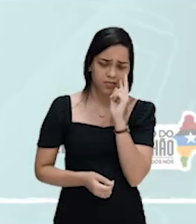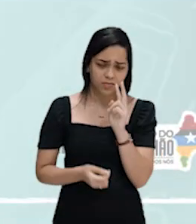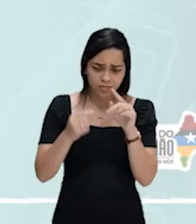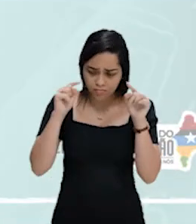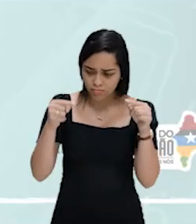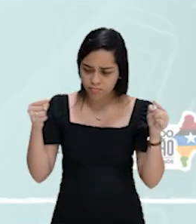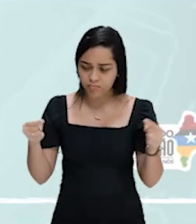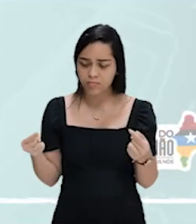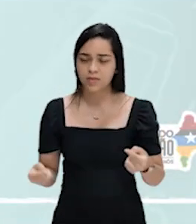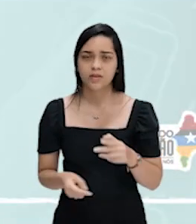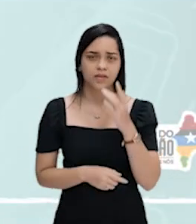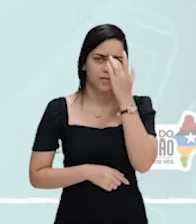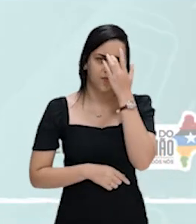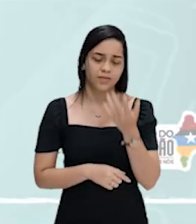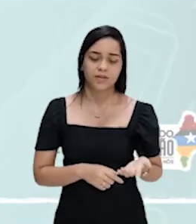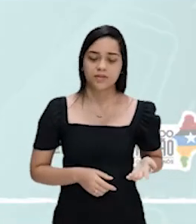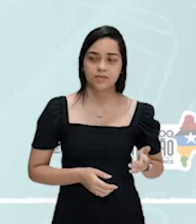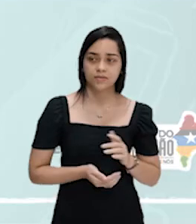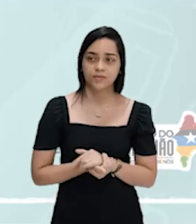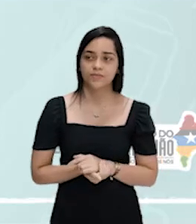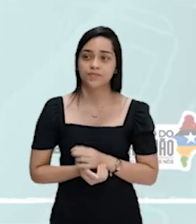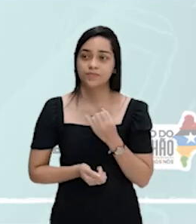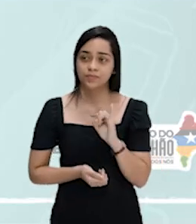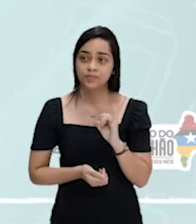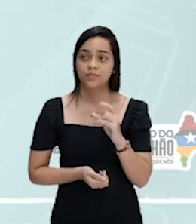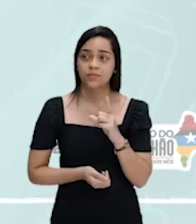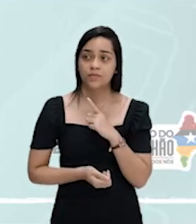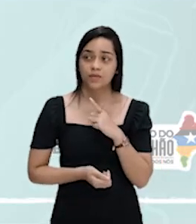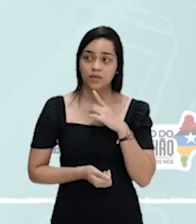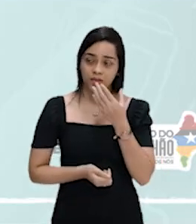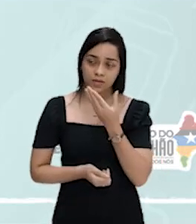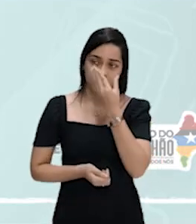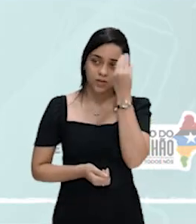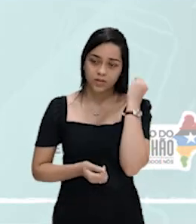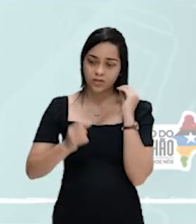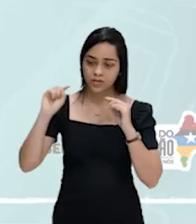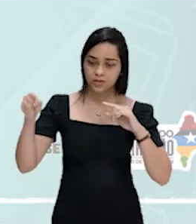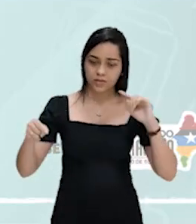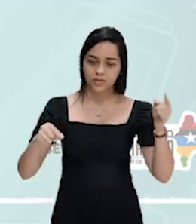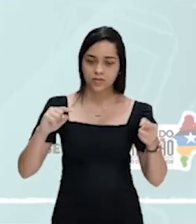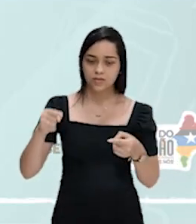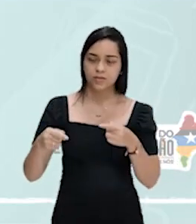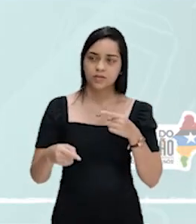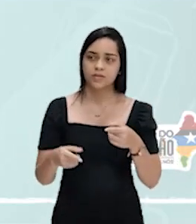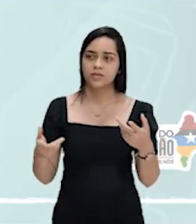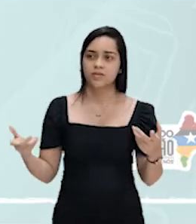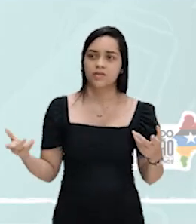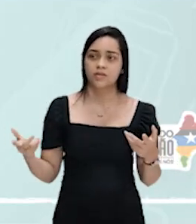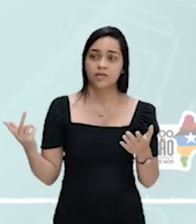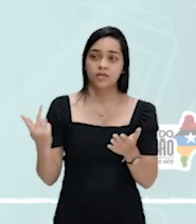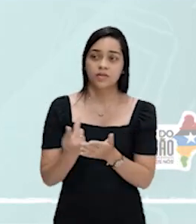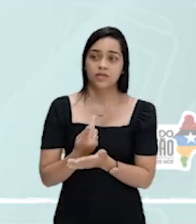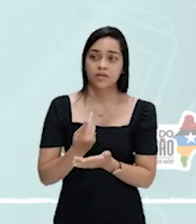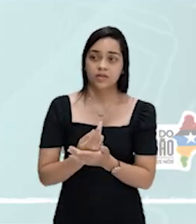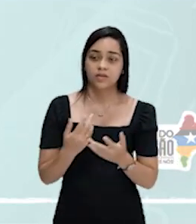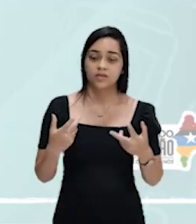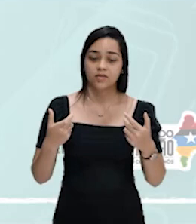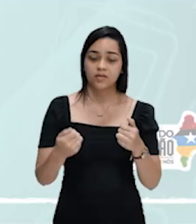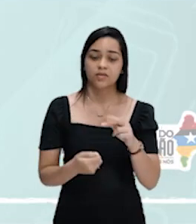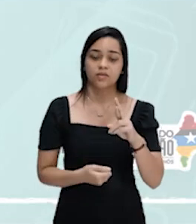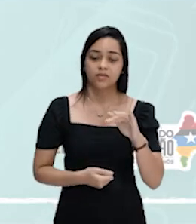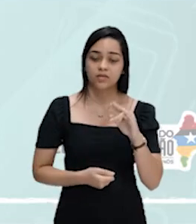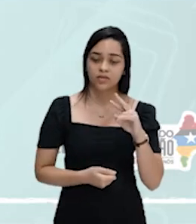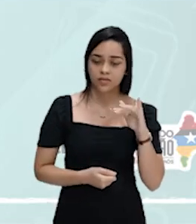vem entre vírgulas fácil demais se eu tivesse esquecido de colocar vírgulas vocês vão dizer aí errou todas são